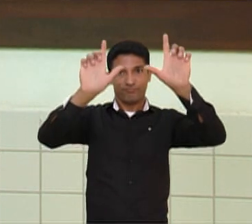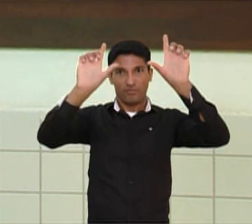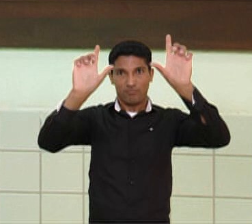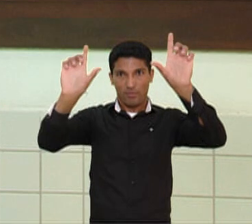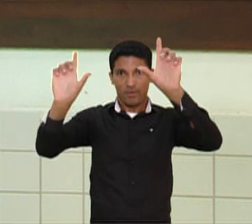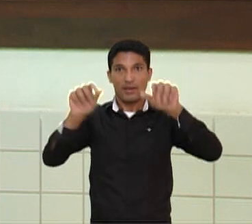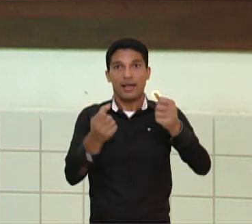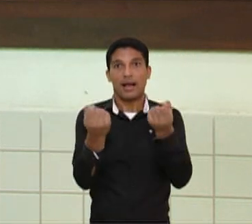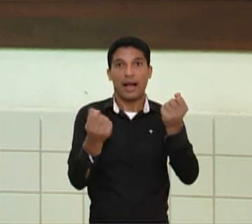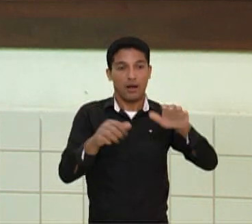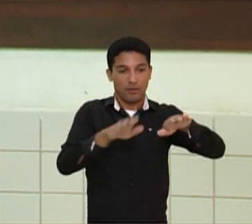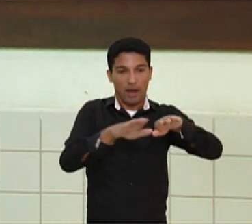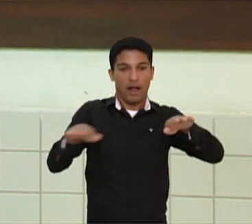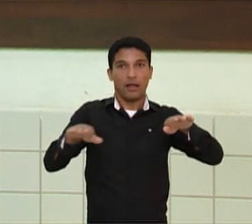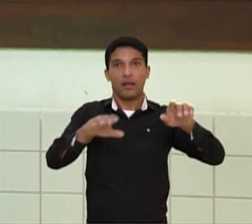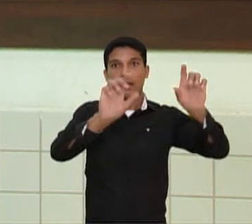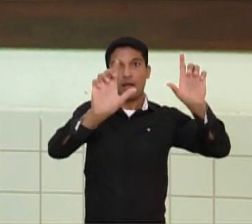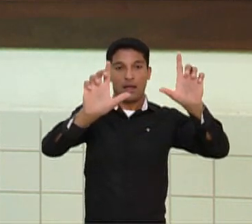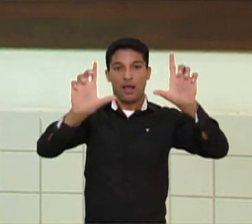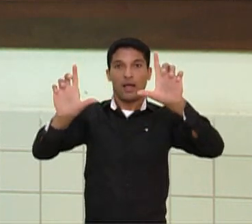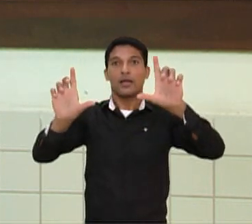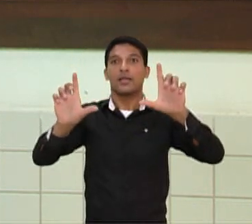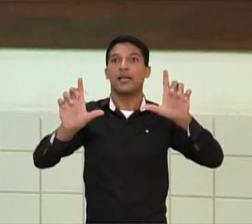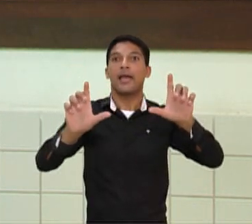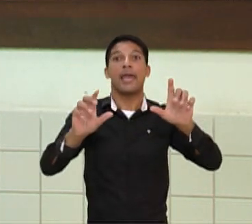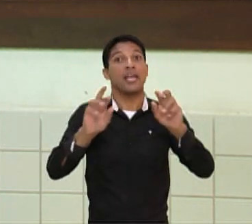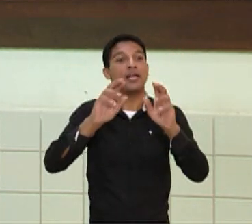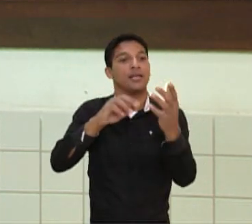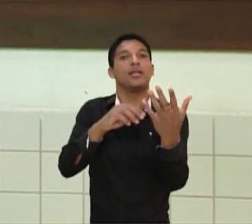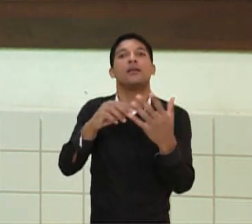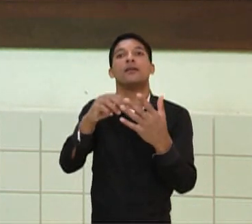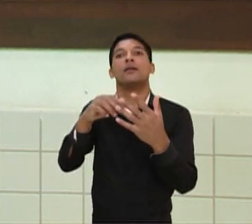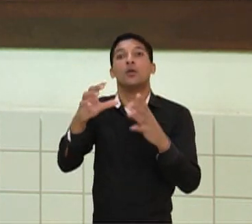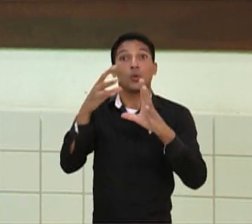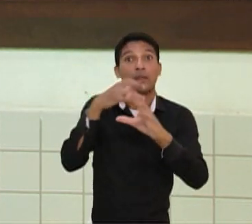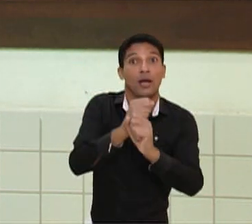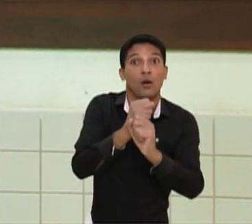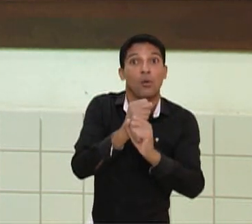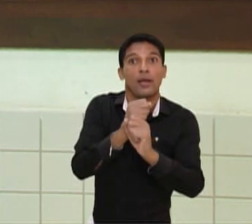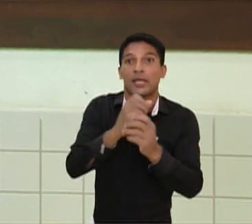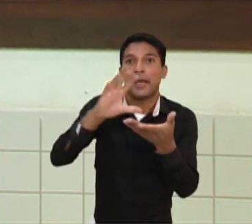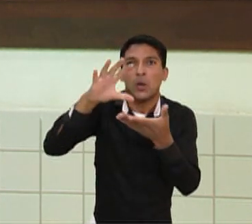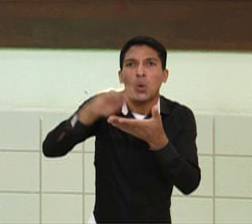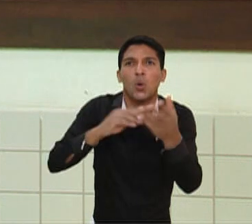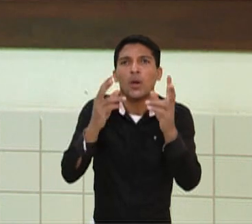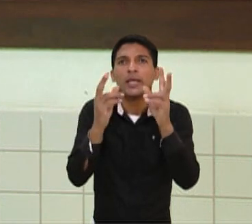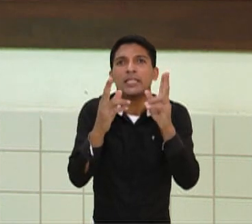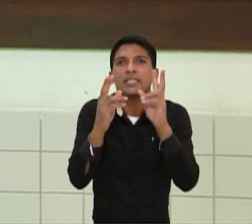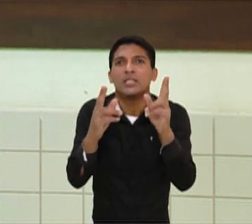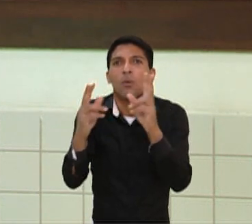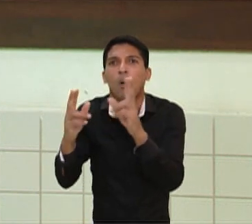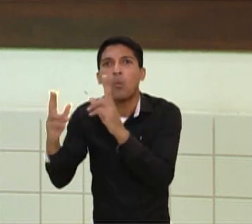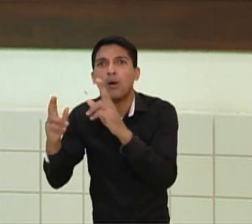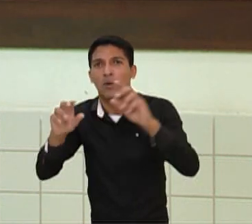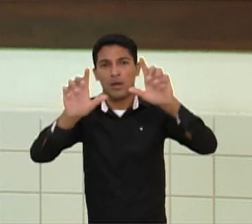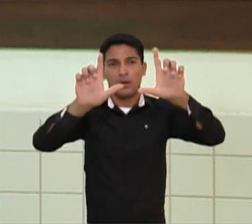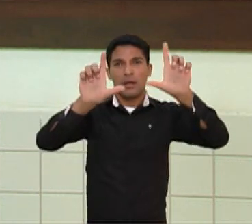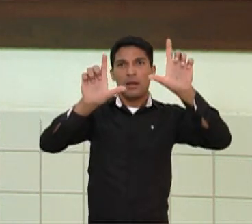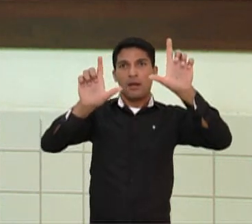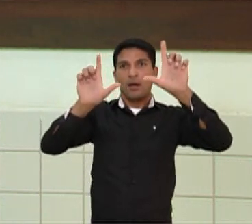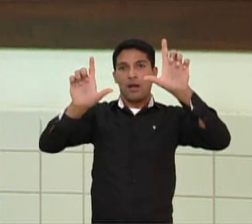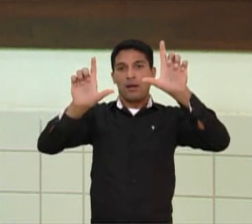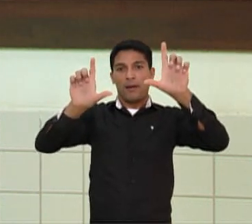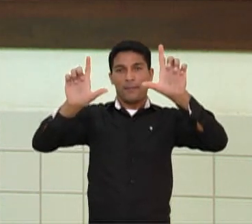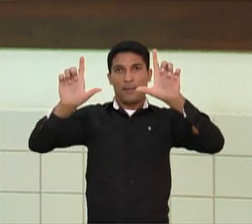letras e algarismos, o que a gente sabe que não acontece, tá? Então, com essa nova placa, a quantidade de veículos e placas que pode ter vai ser